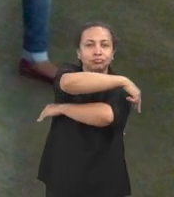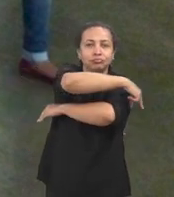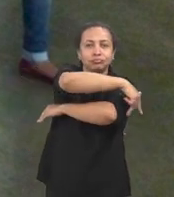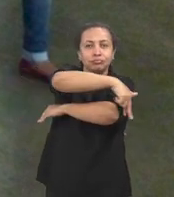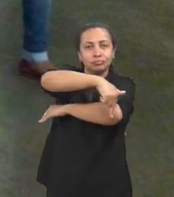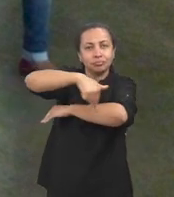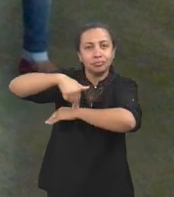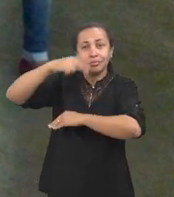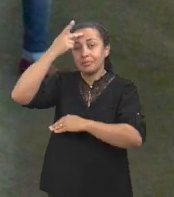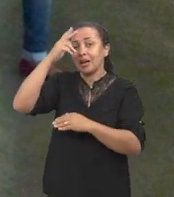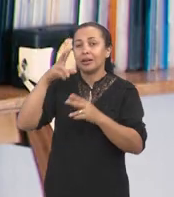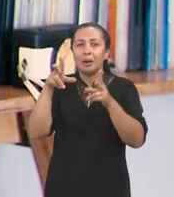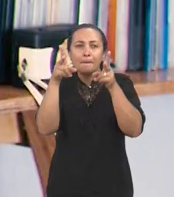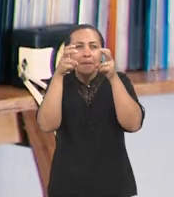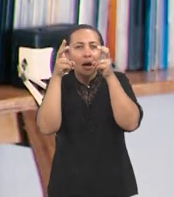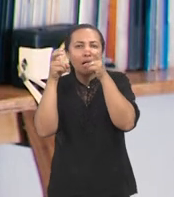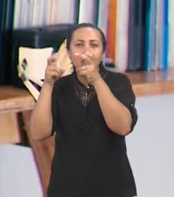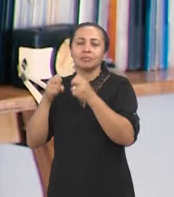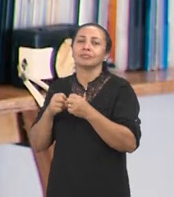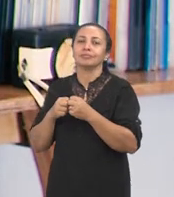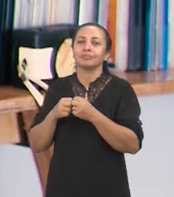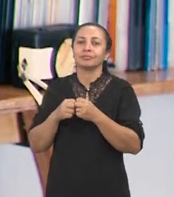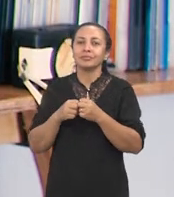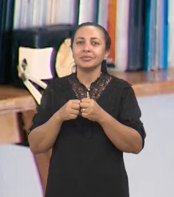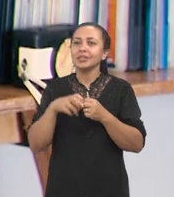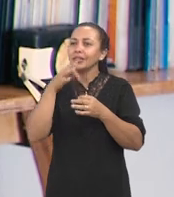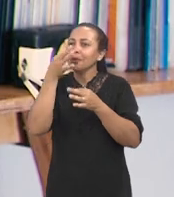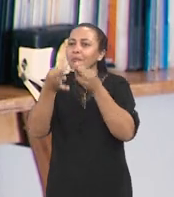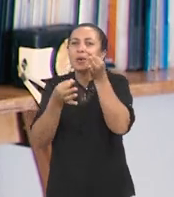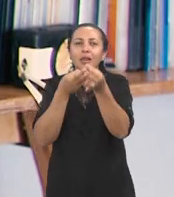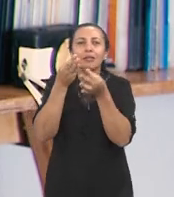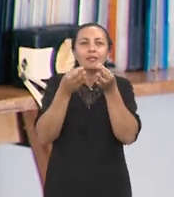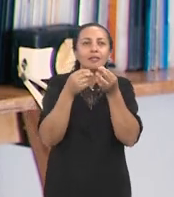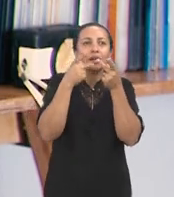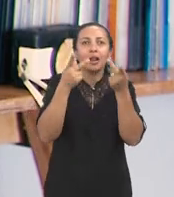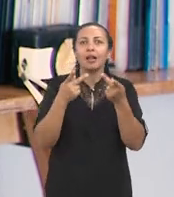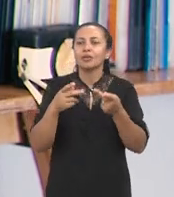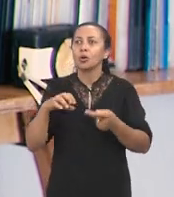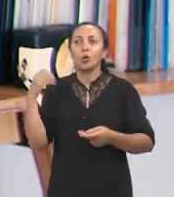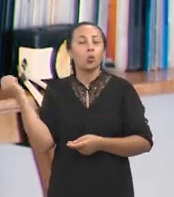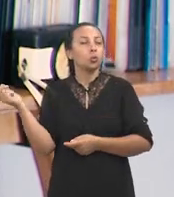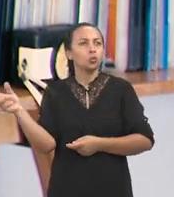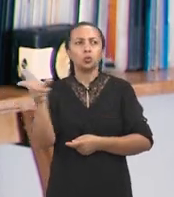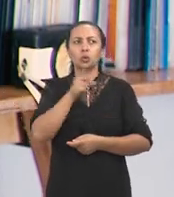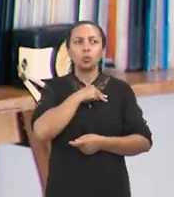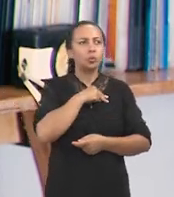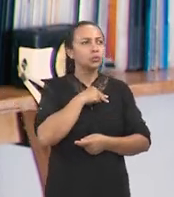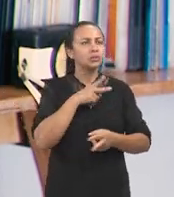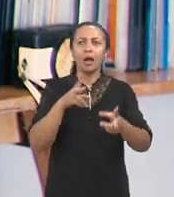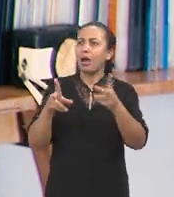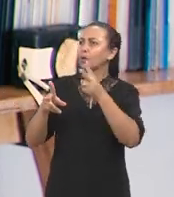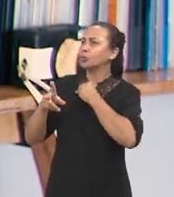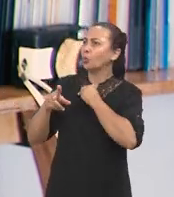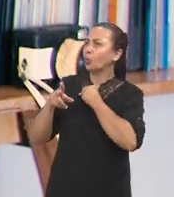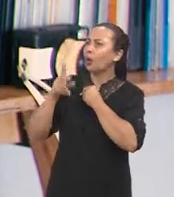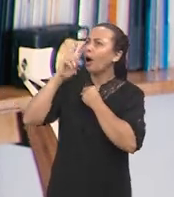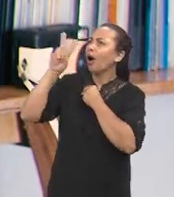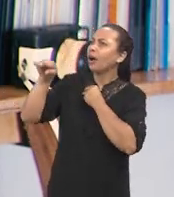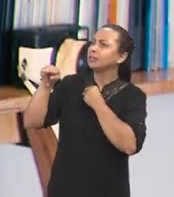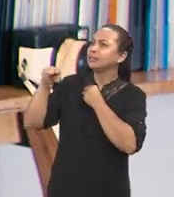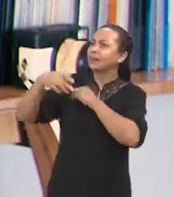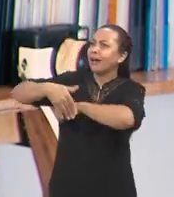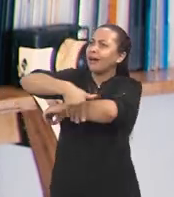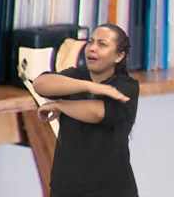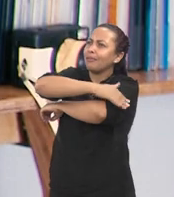das vezes quilos e nos comentários eram Absurdos deve estavam Nossa não estava essa